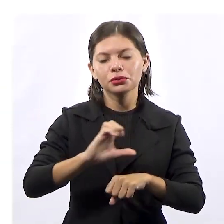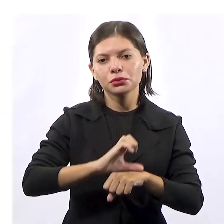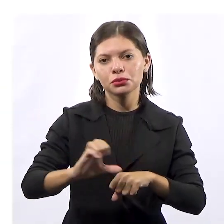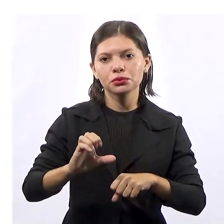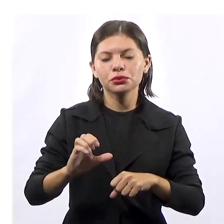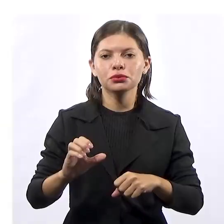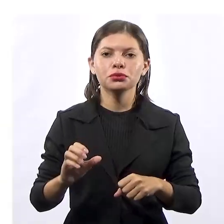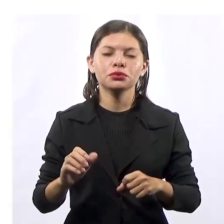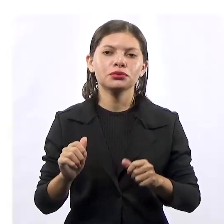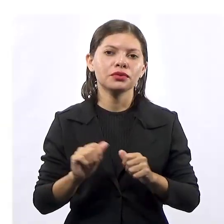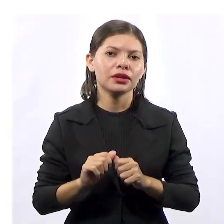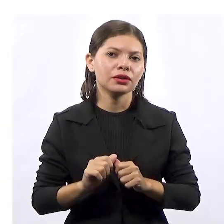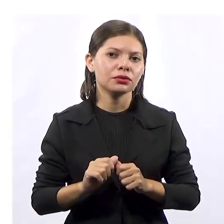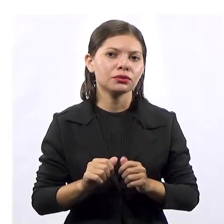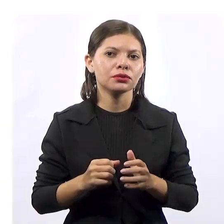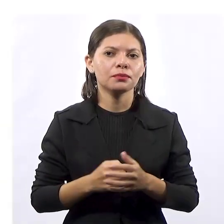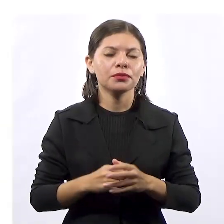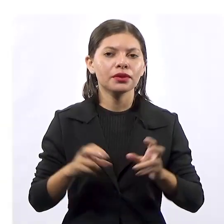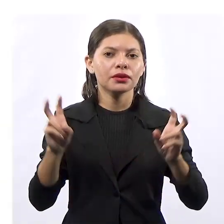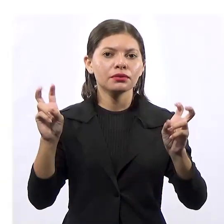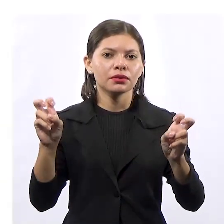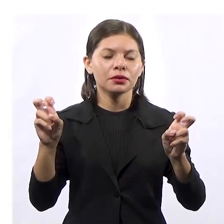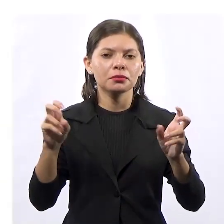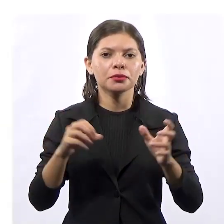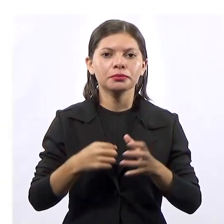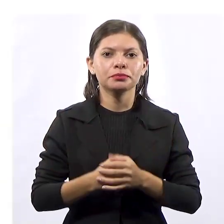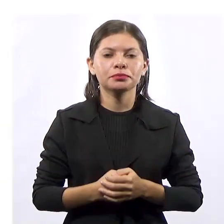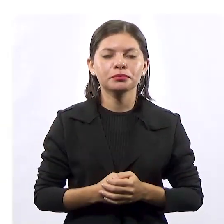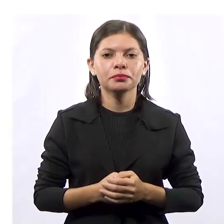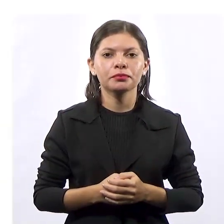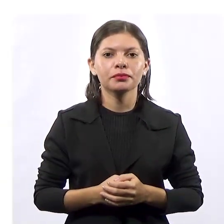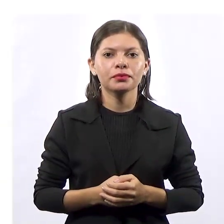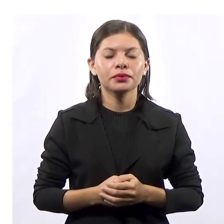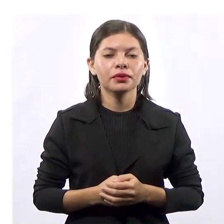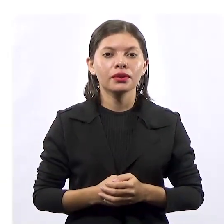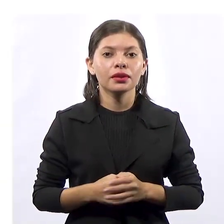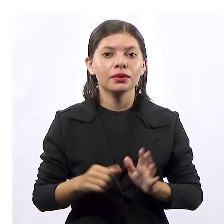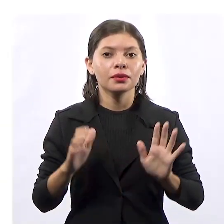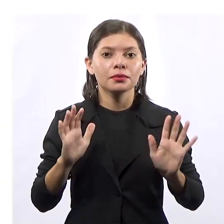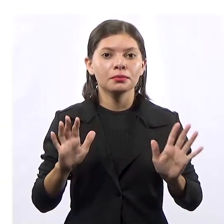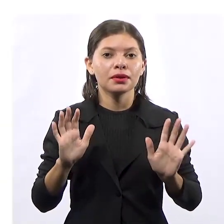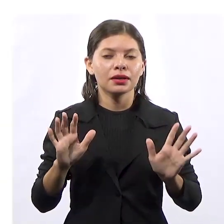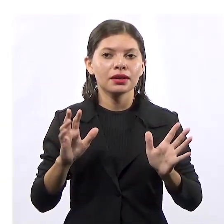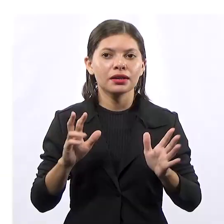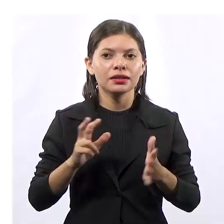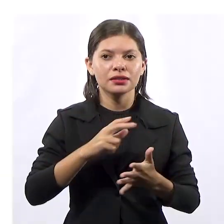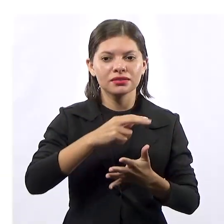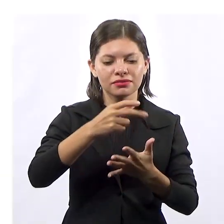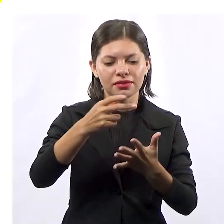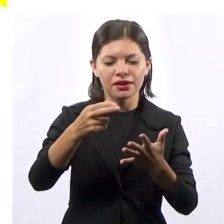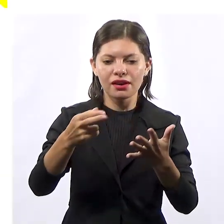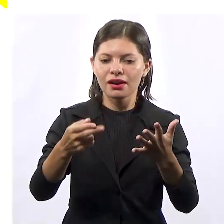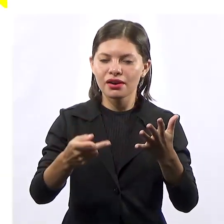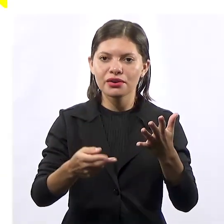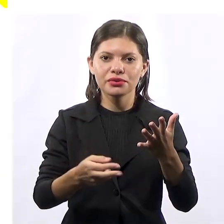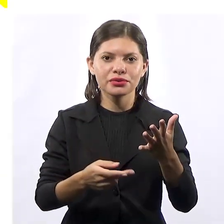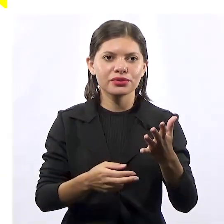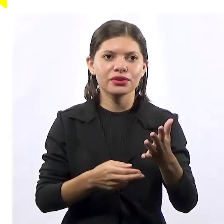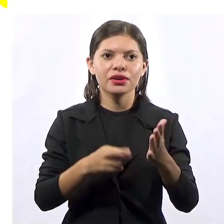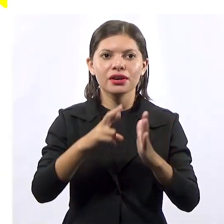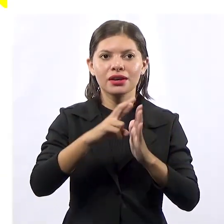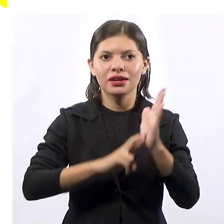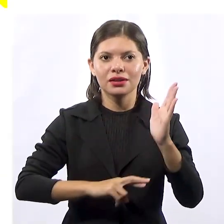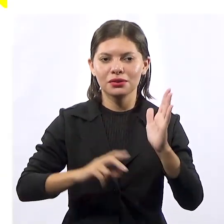realizados, de apreciação sobre um tema. Apesar, né, de existir várias modalidades de relatório,